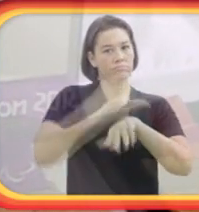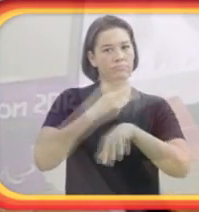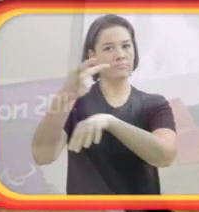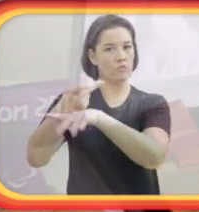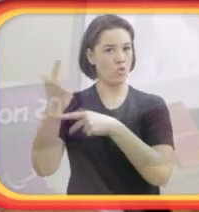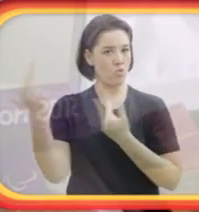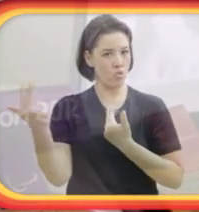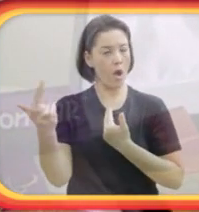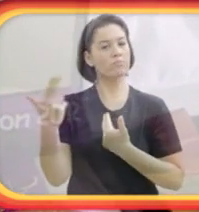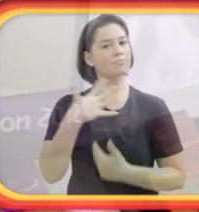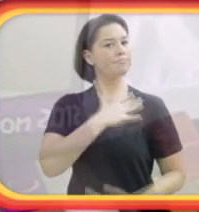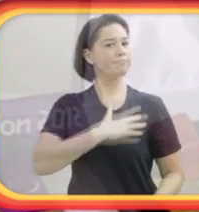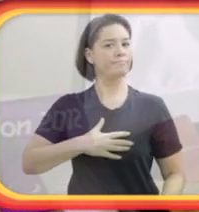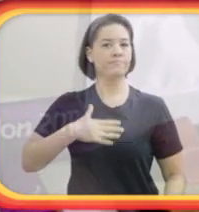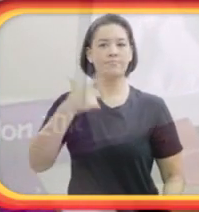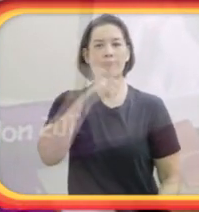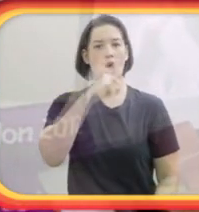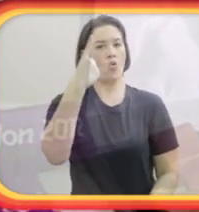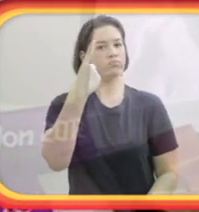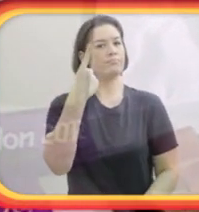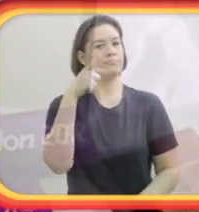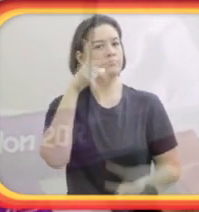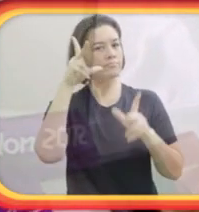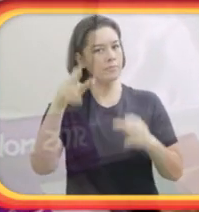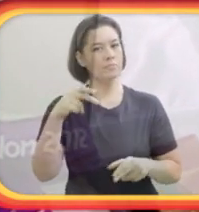E quando eu olho para ele, falo, poxa, o Pelé também tem.